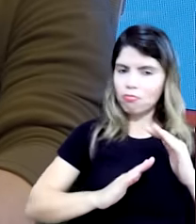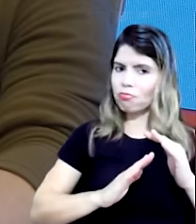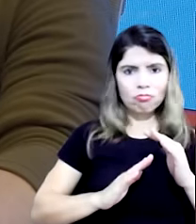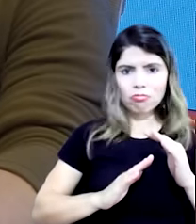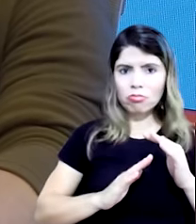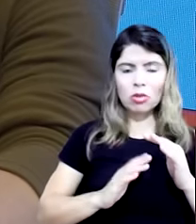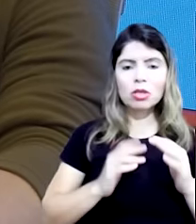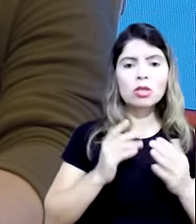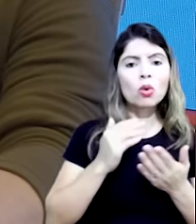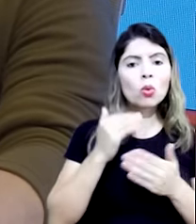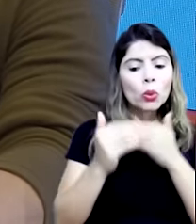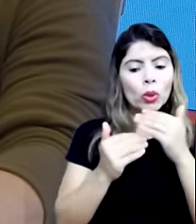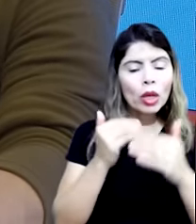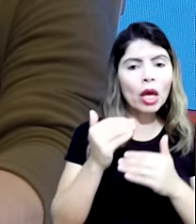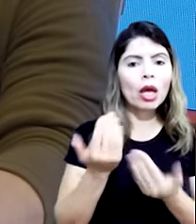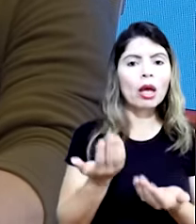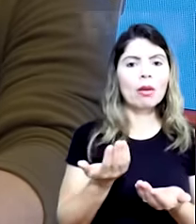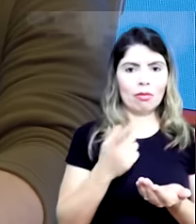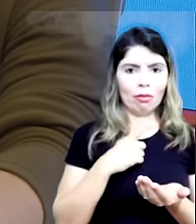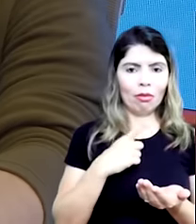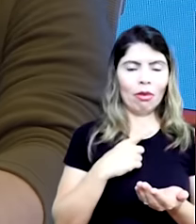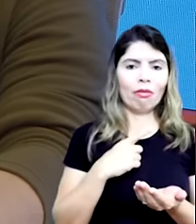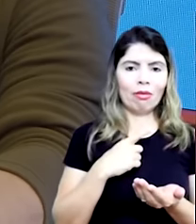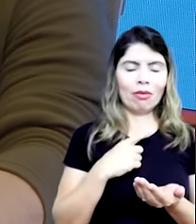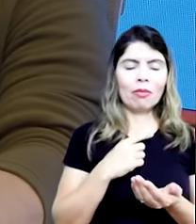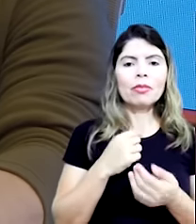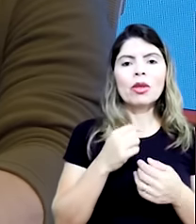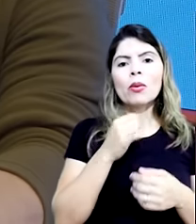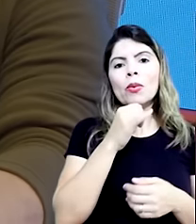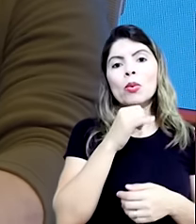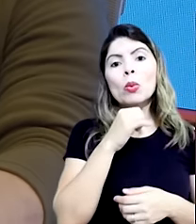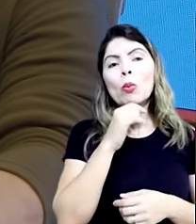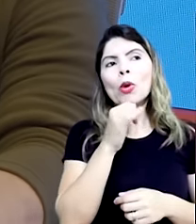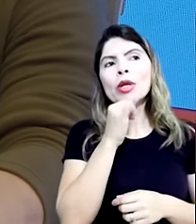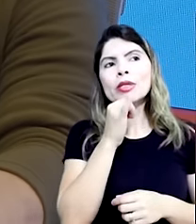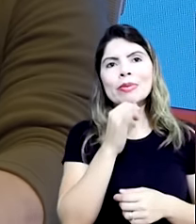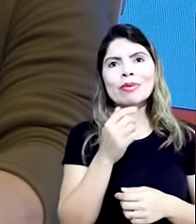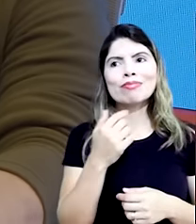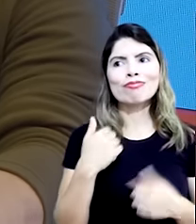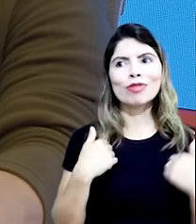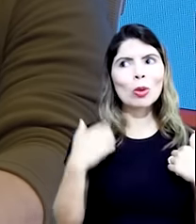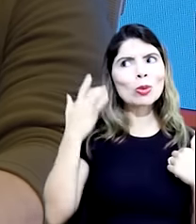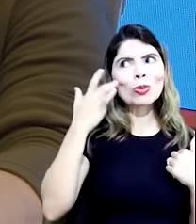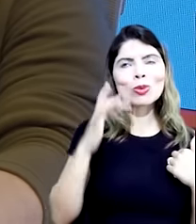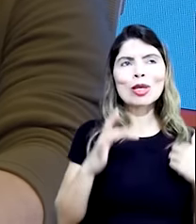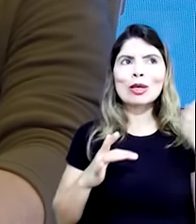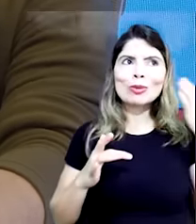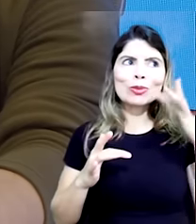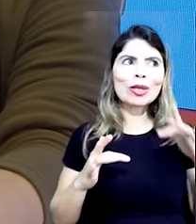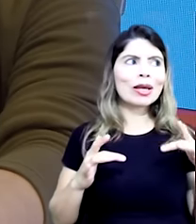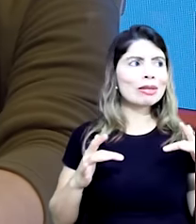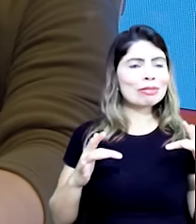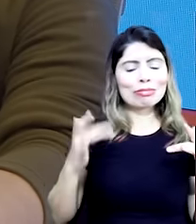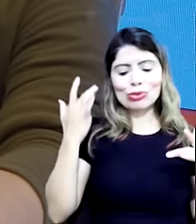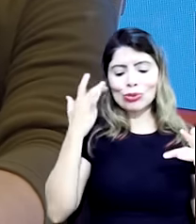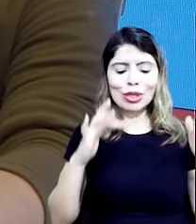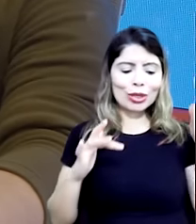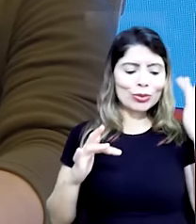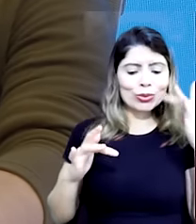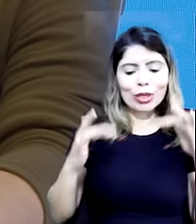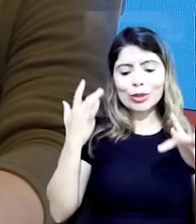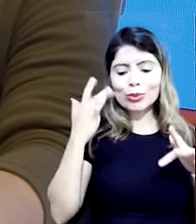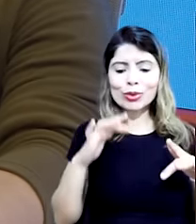desenvolveu pelo processo o que não dá é assim ah eu não sei fazer e eu não mudo não faço nada para mudar dá isso